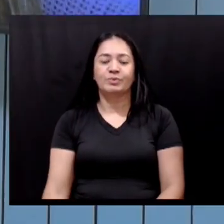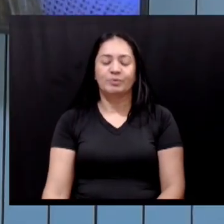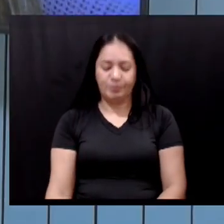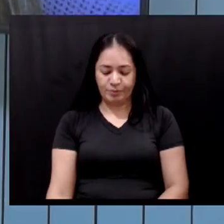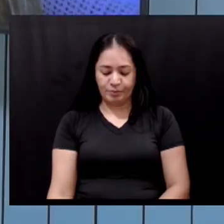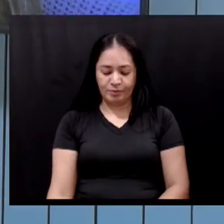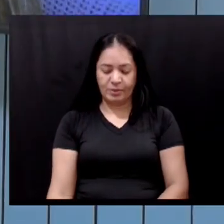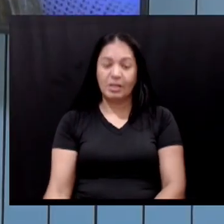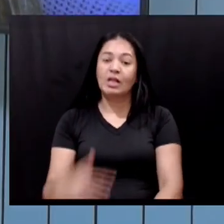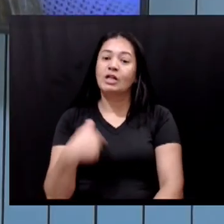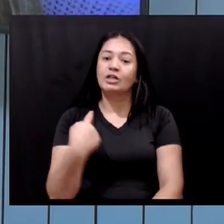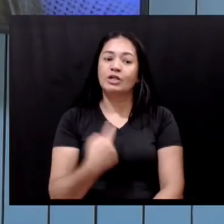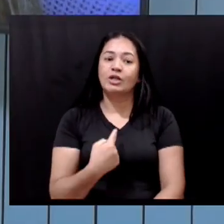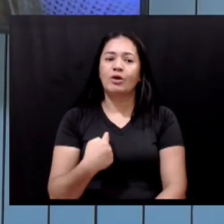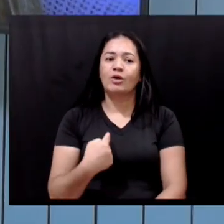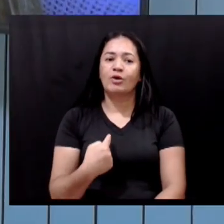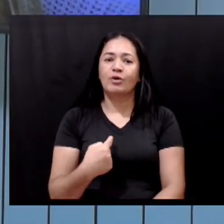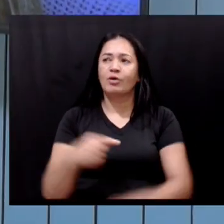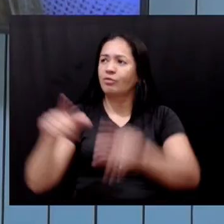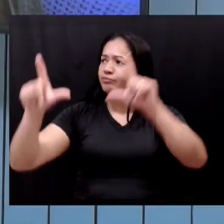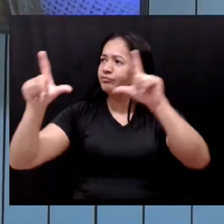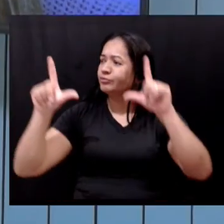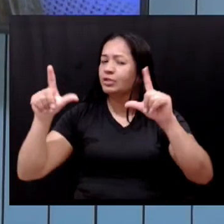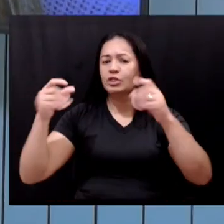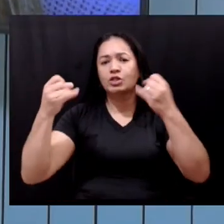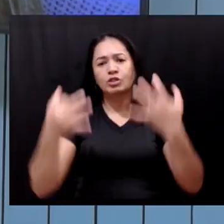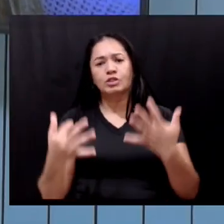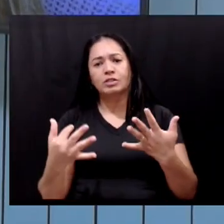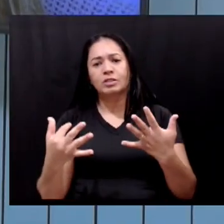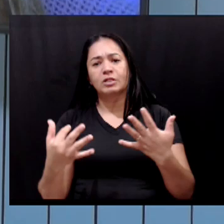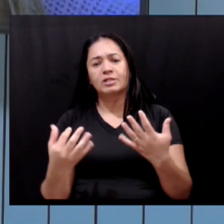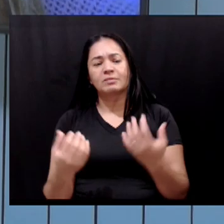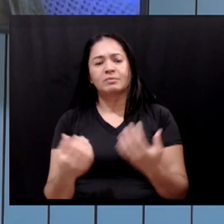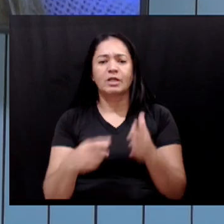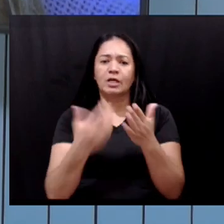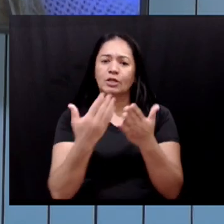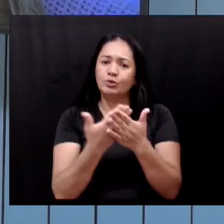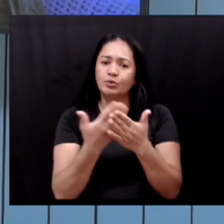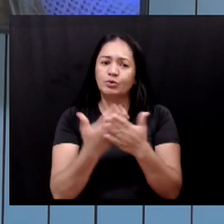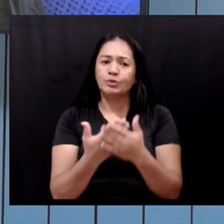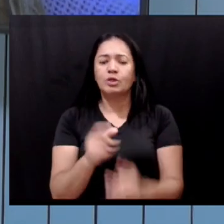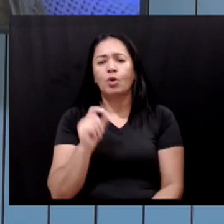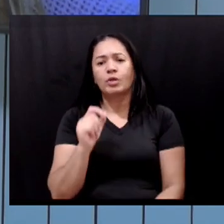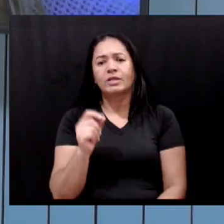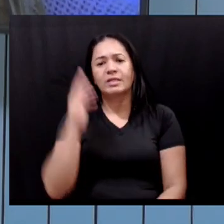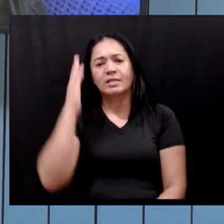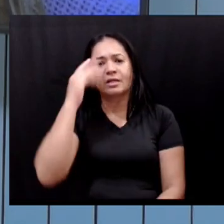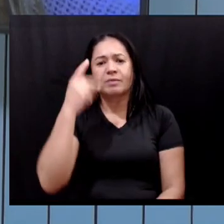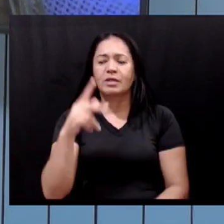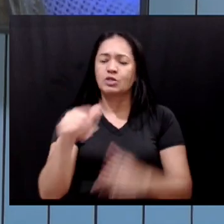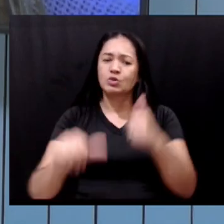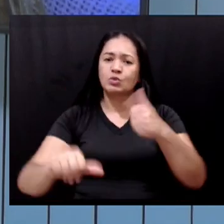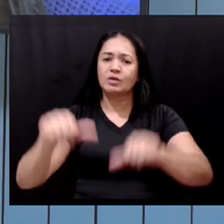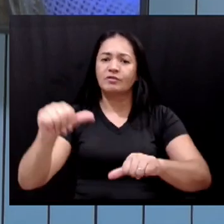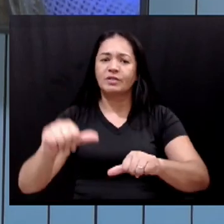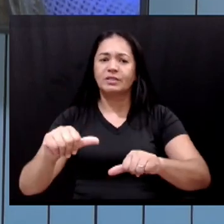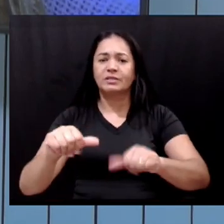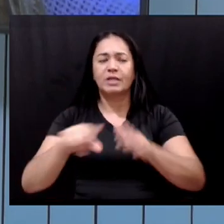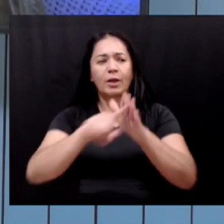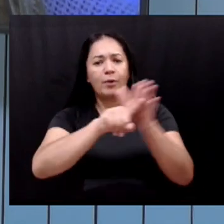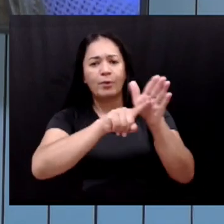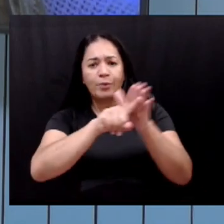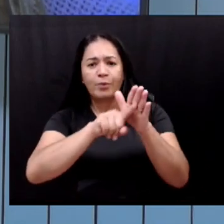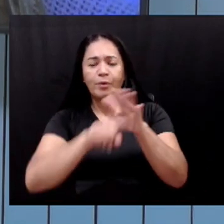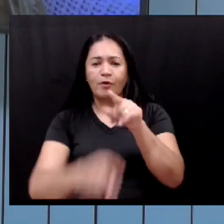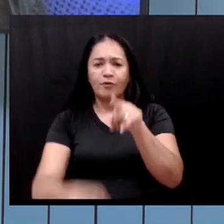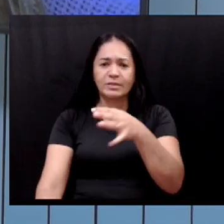aqui o quadro, né, falando desse estudo. Queria saber sua avaliação, né, sobre essa pesquisa. Você acredita que é um número um